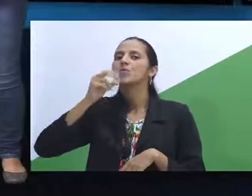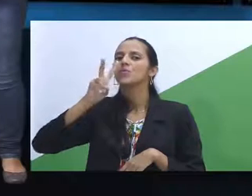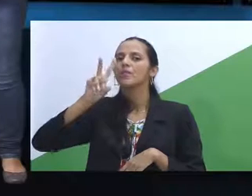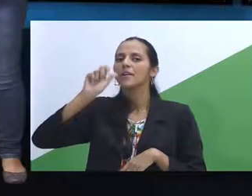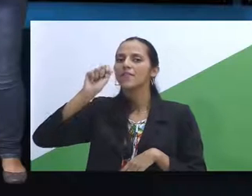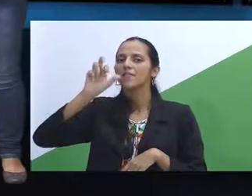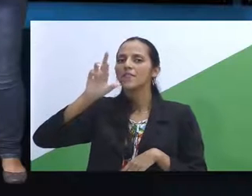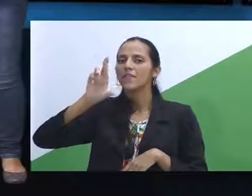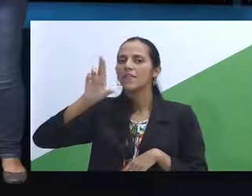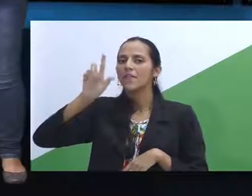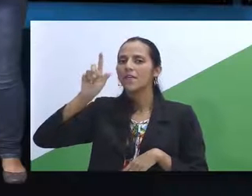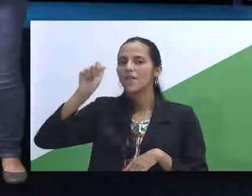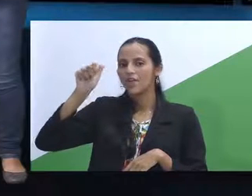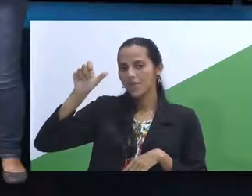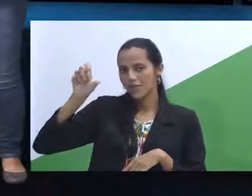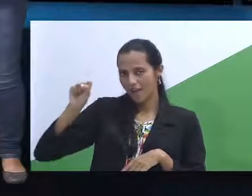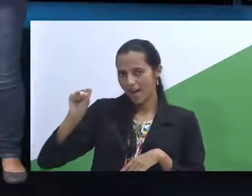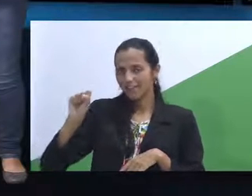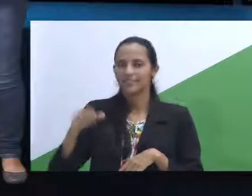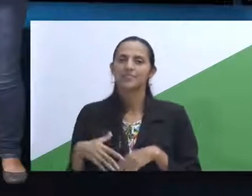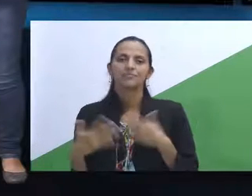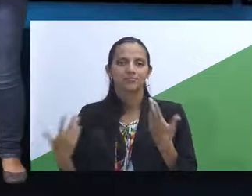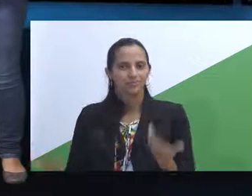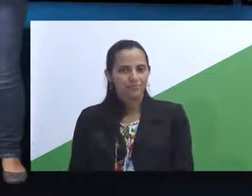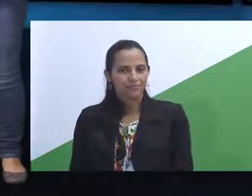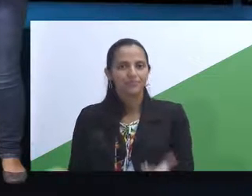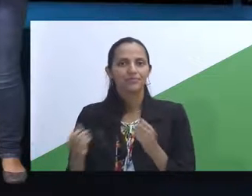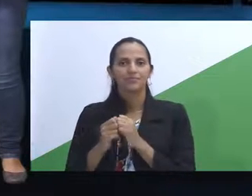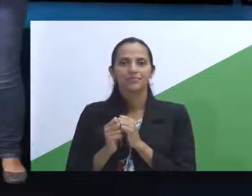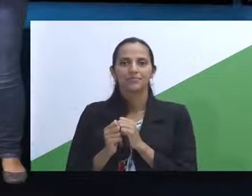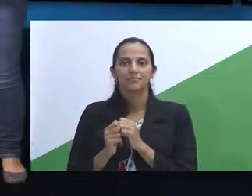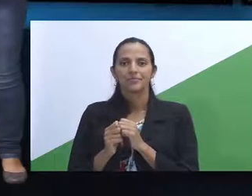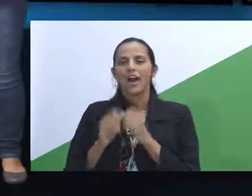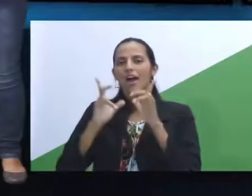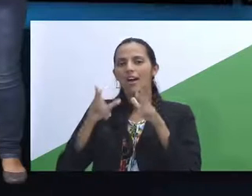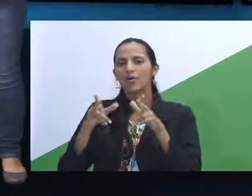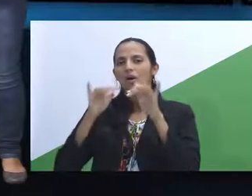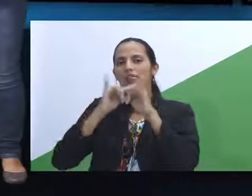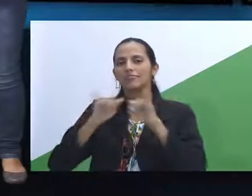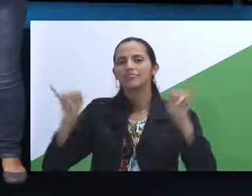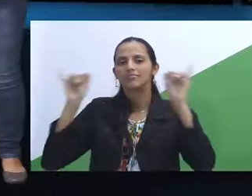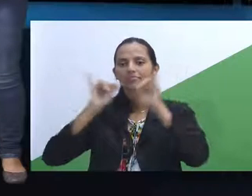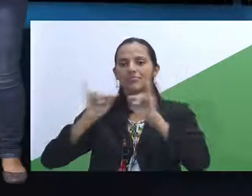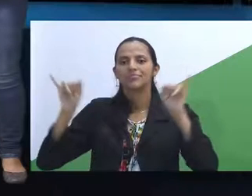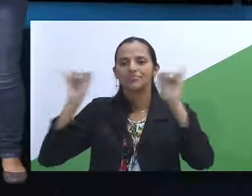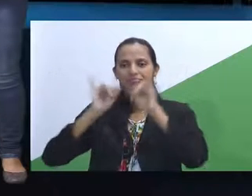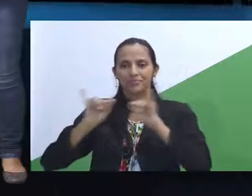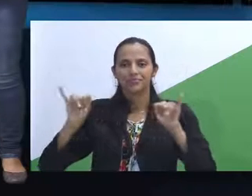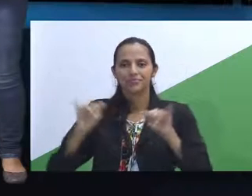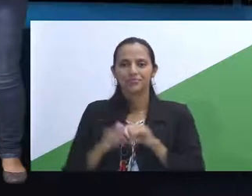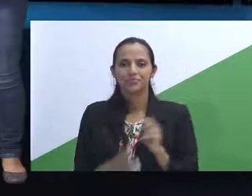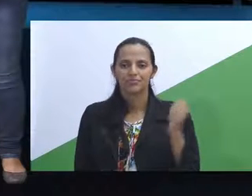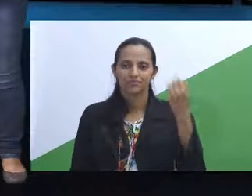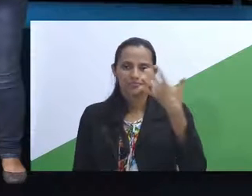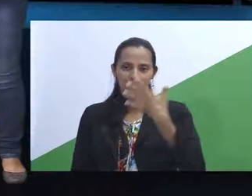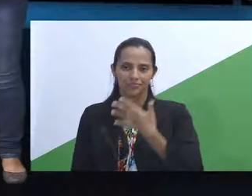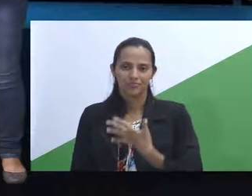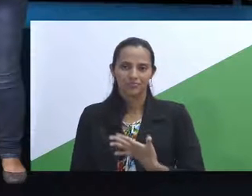propaganda, ele realmente, então, funciona para a gente, né, ter uma imagem muito boa, então, desse presidente. Pode passar a próxima?